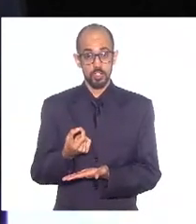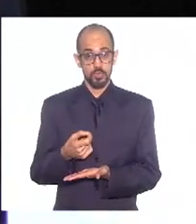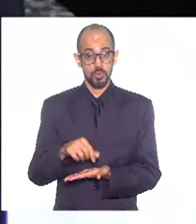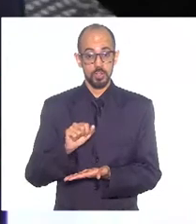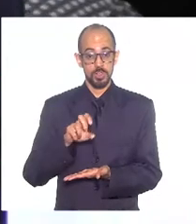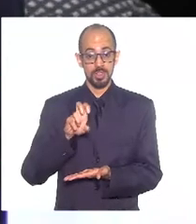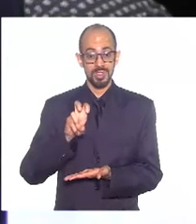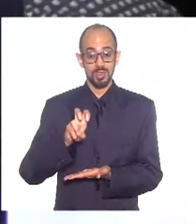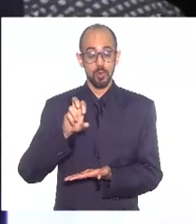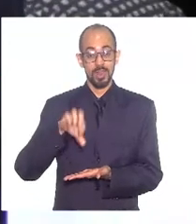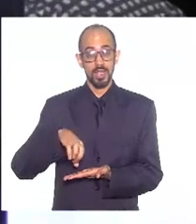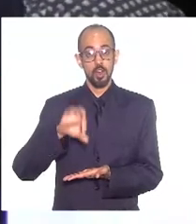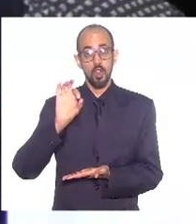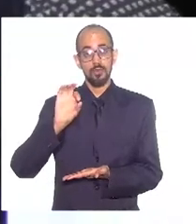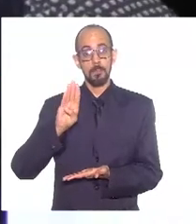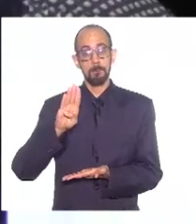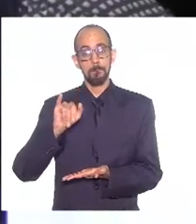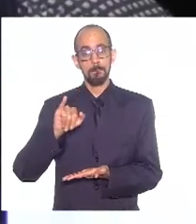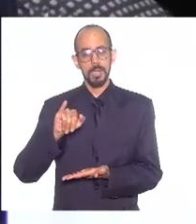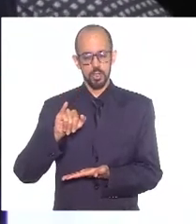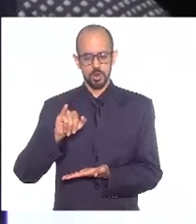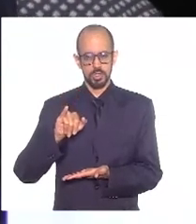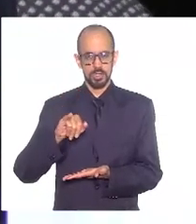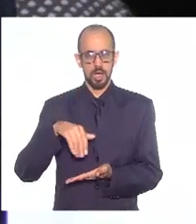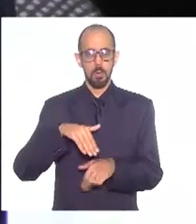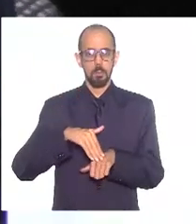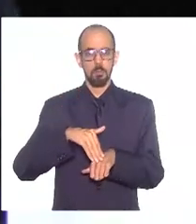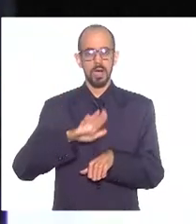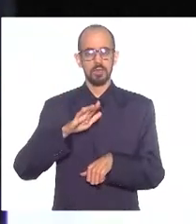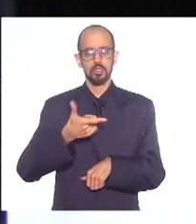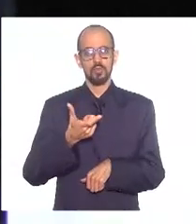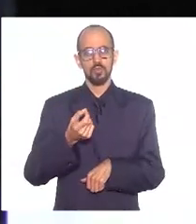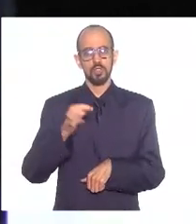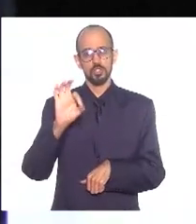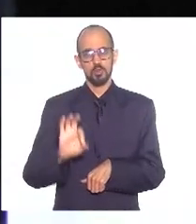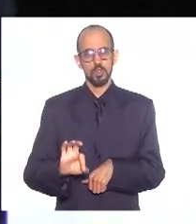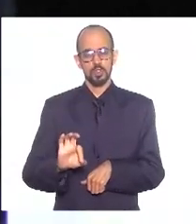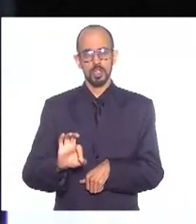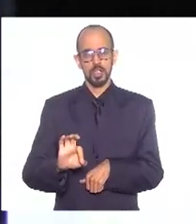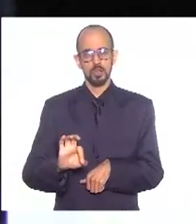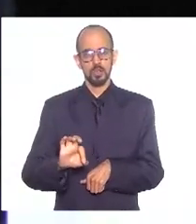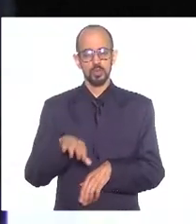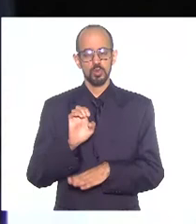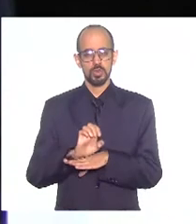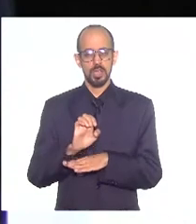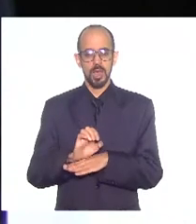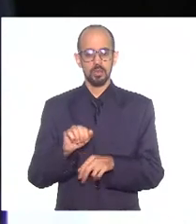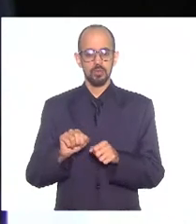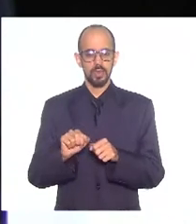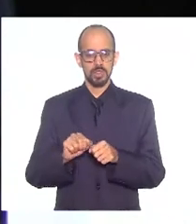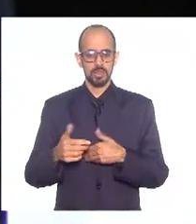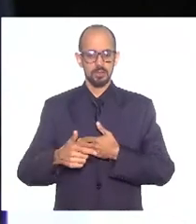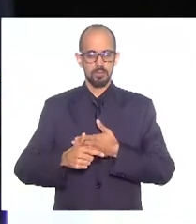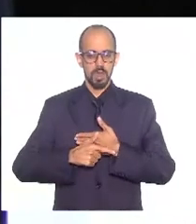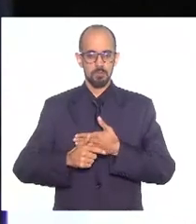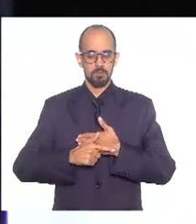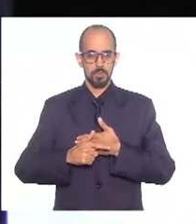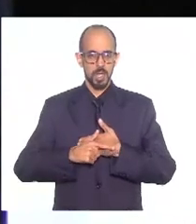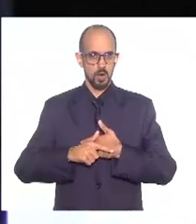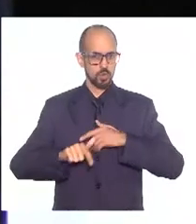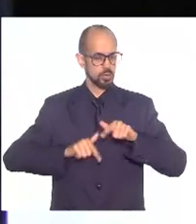reais, 18%, quase 20% a mais. E o Estado faz esse papel, esse trabalho, e eu não tenho